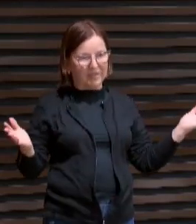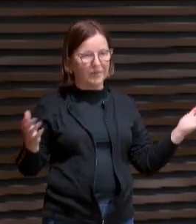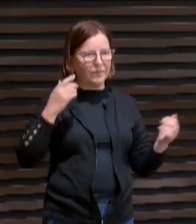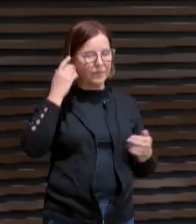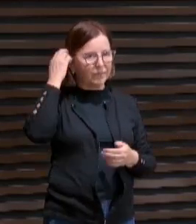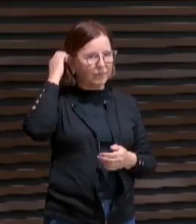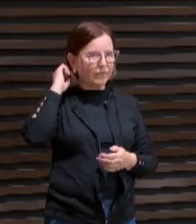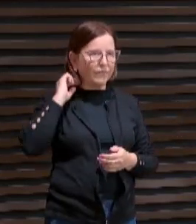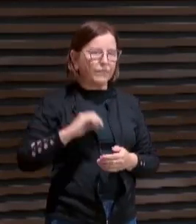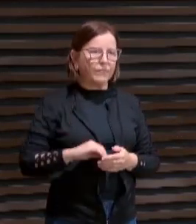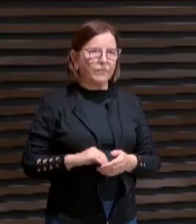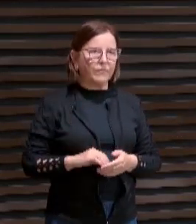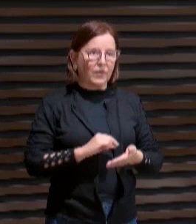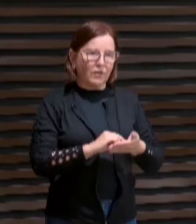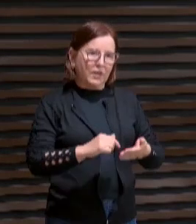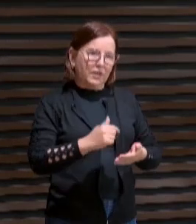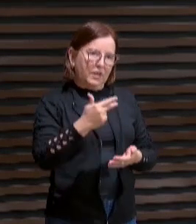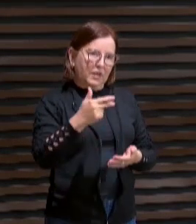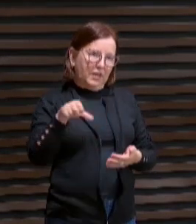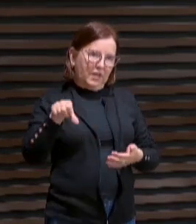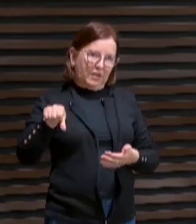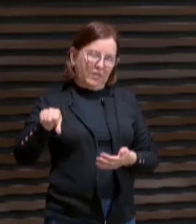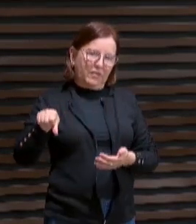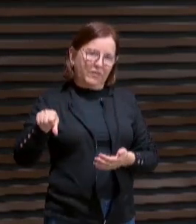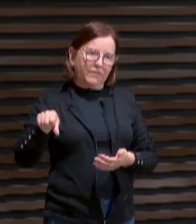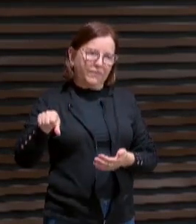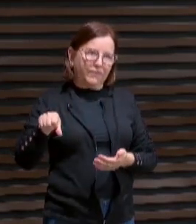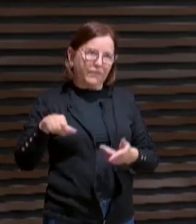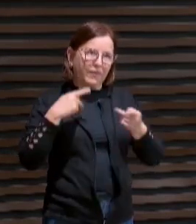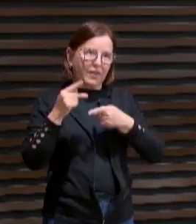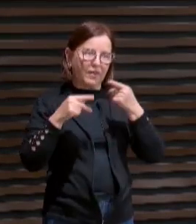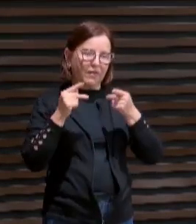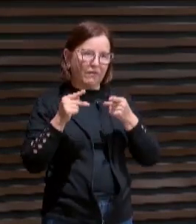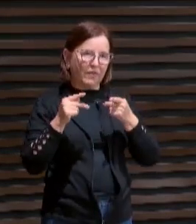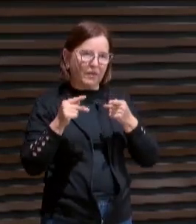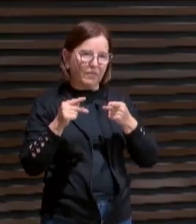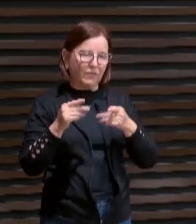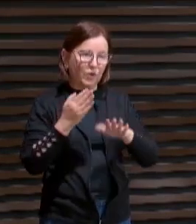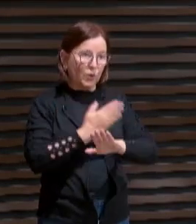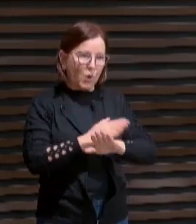O verso 39, ele fala de um costume.